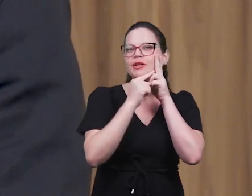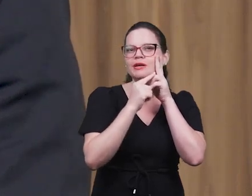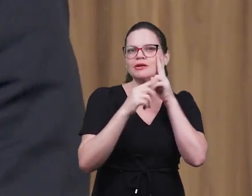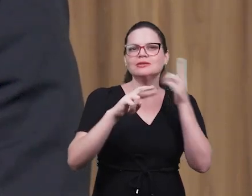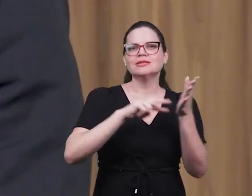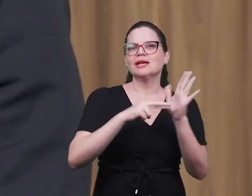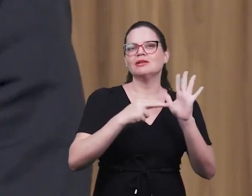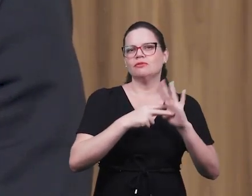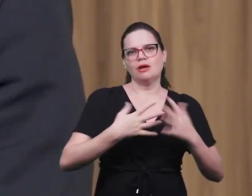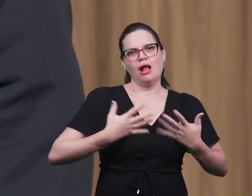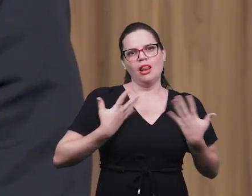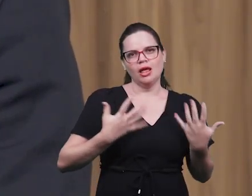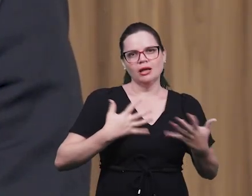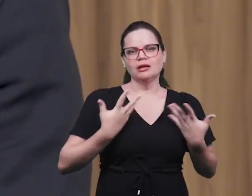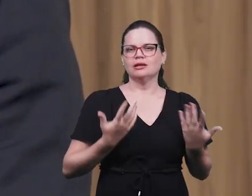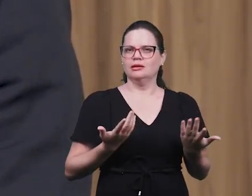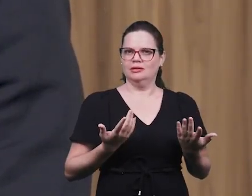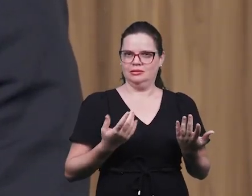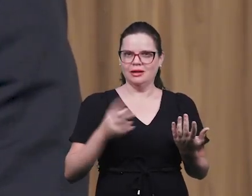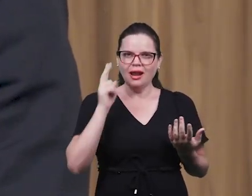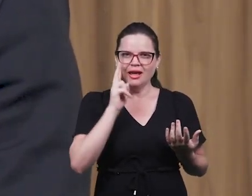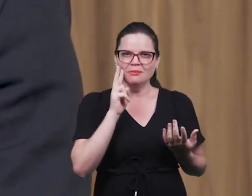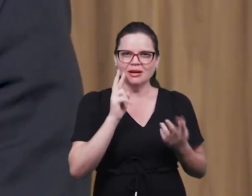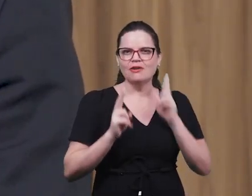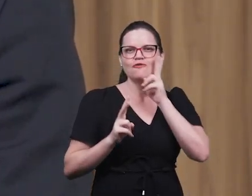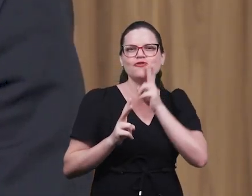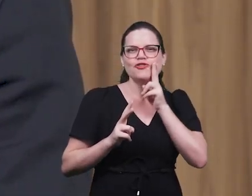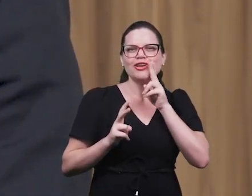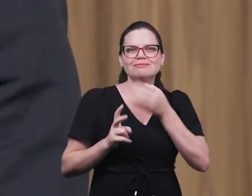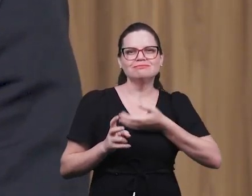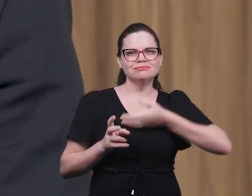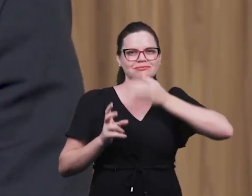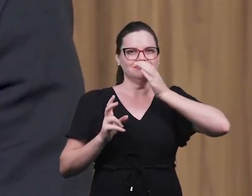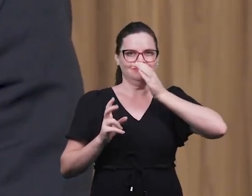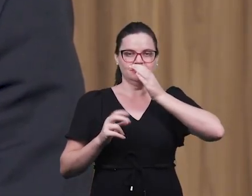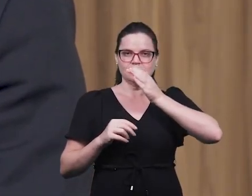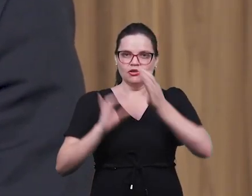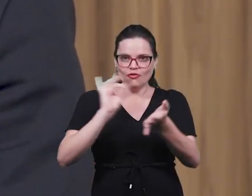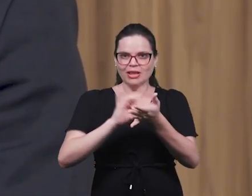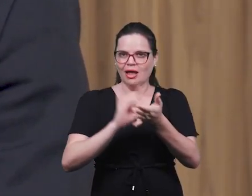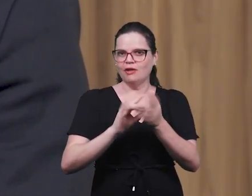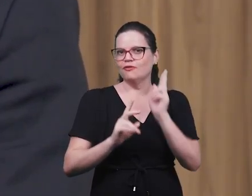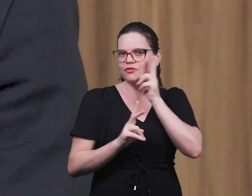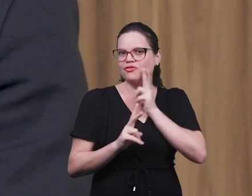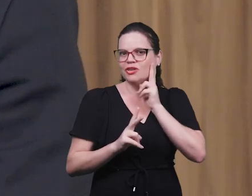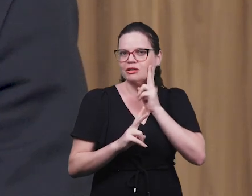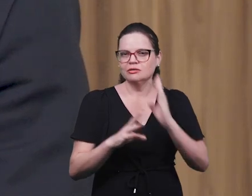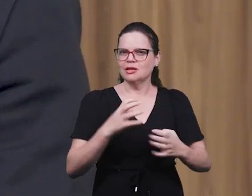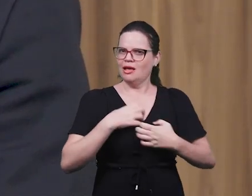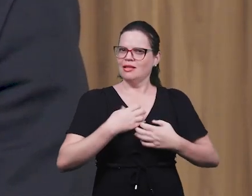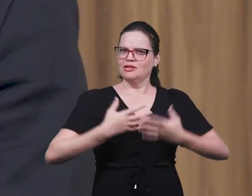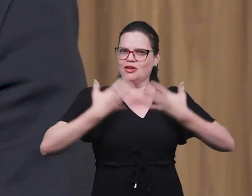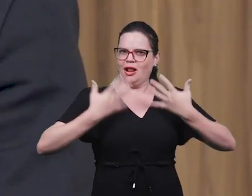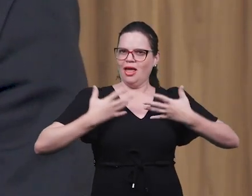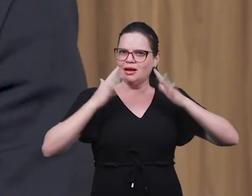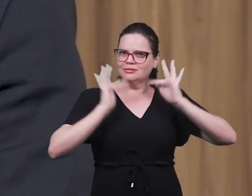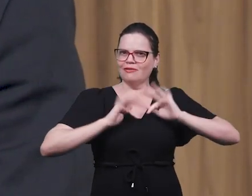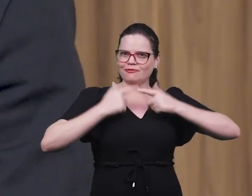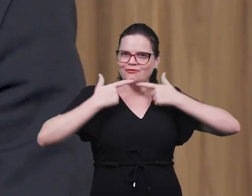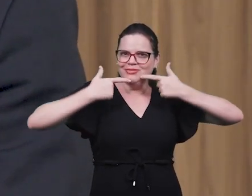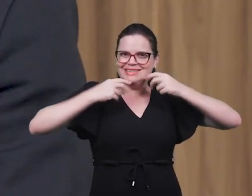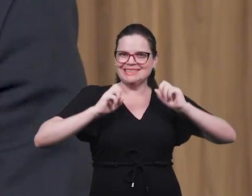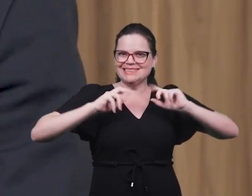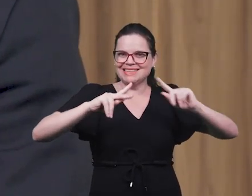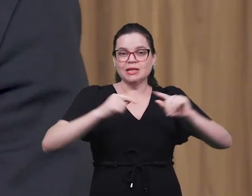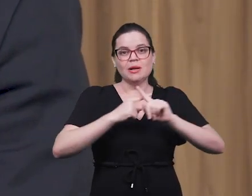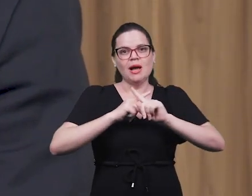da alegria, né, da comunhão, né? O vinho, literalmente falando, né? Mas a colocação é